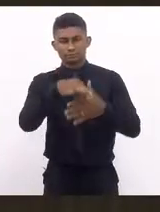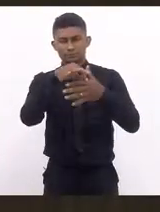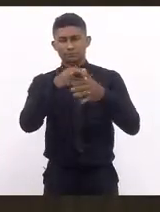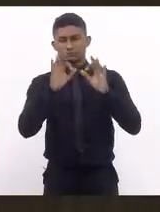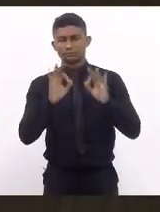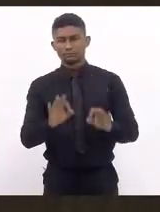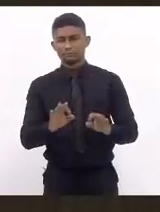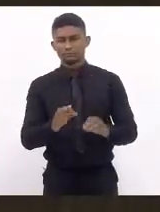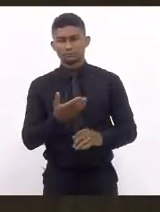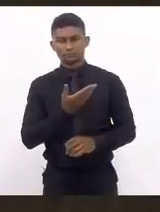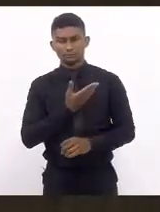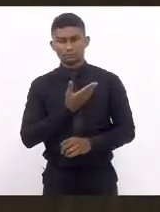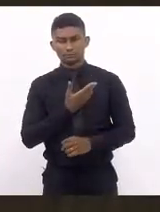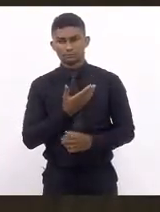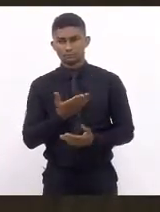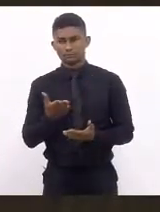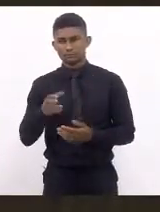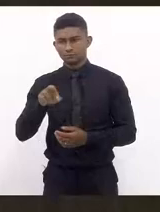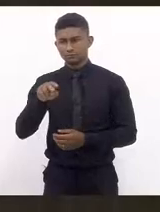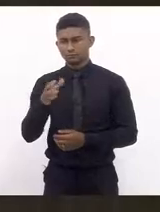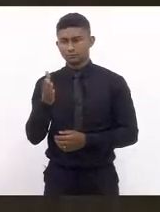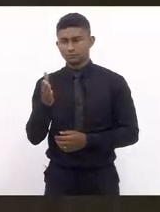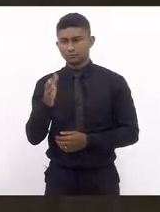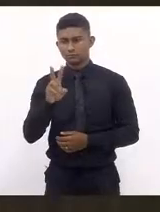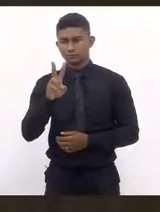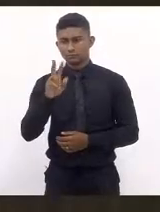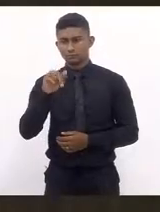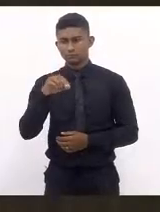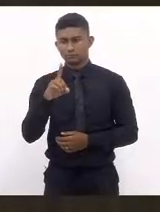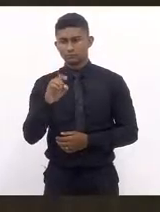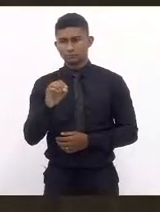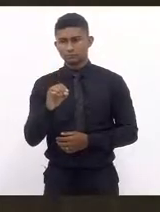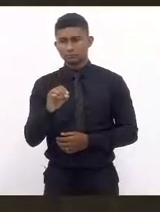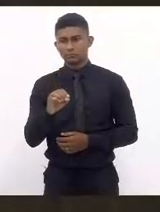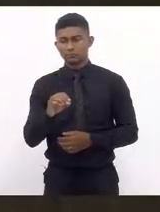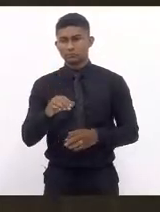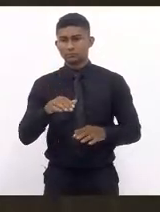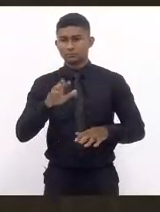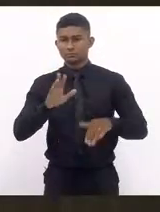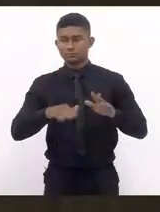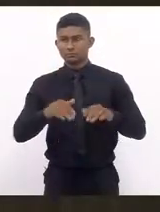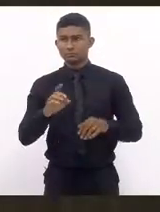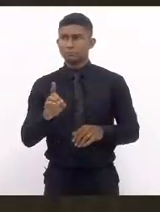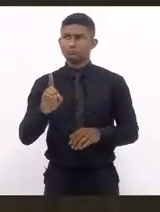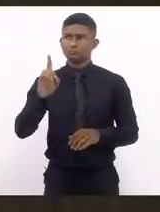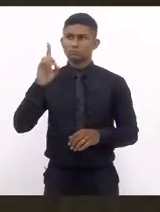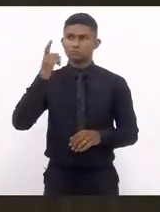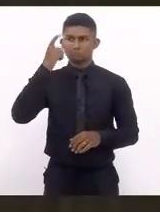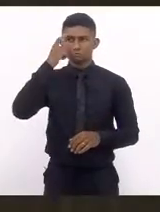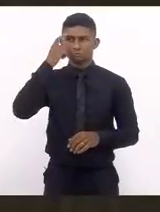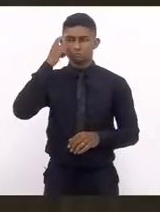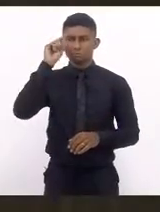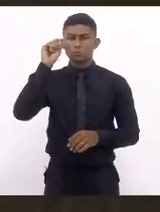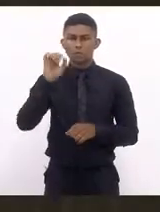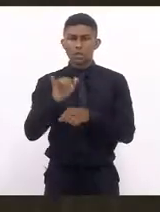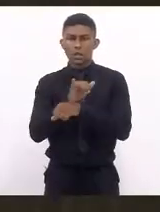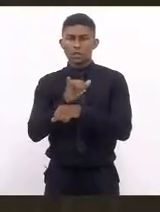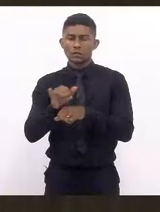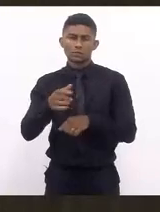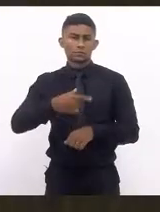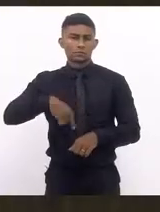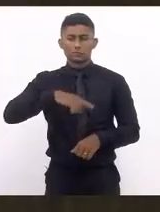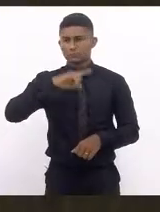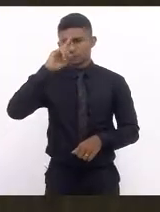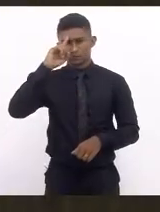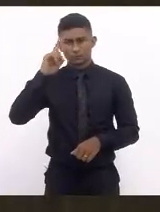irmão Vandro Vandro a Nós não entendemos Às vezes o plano de Deus não entendemos